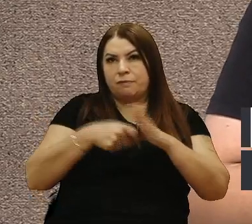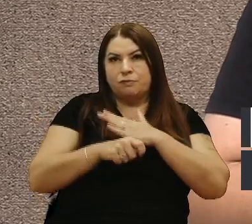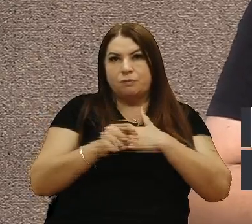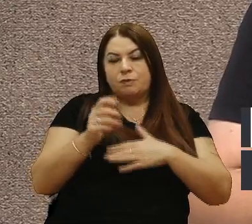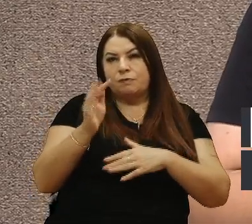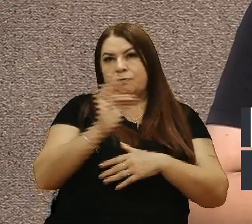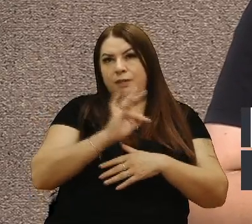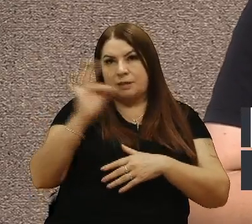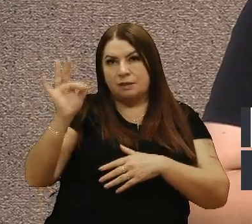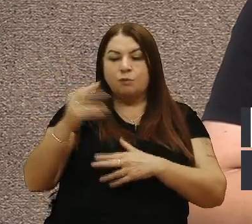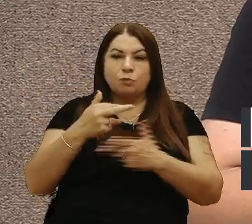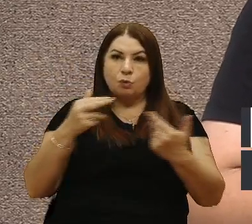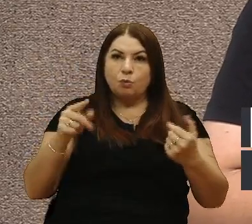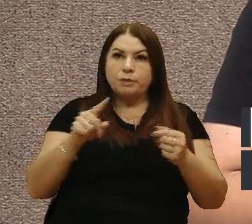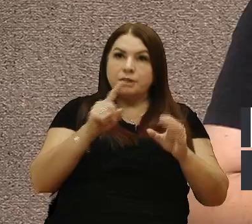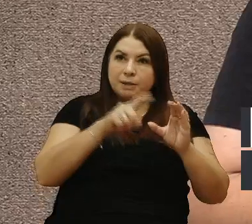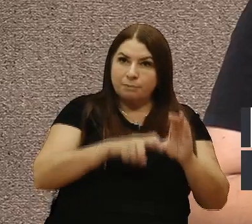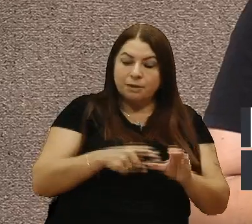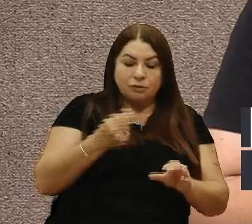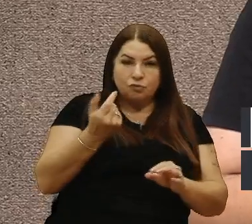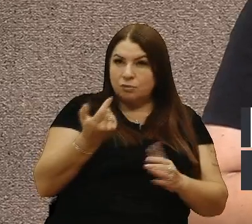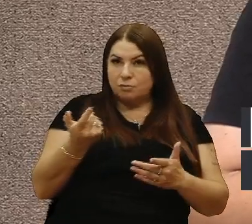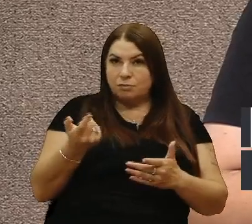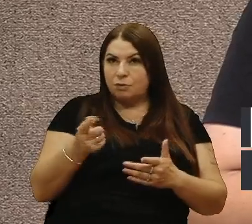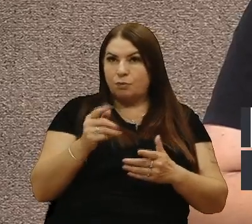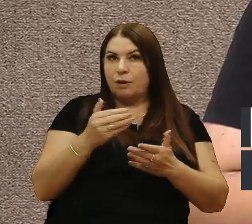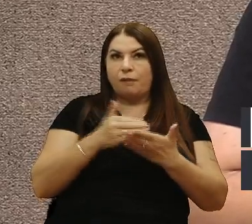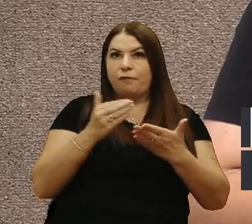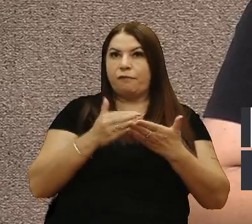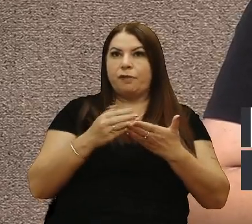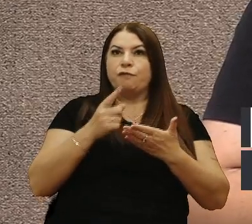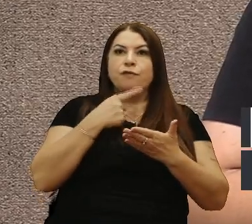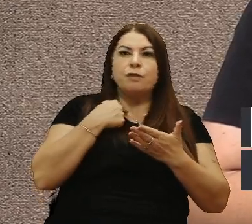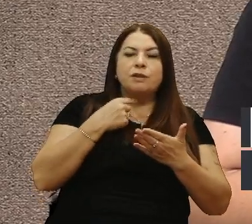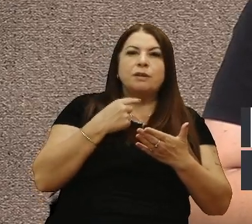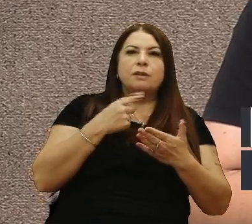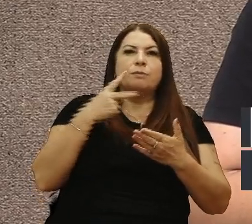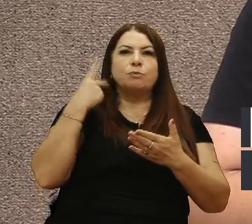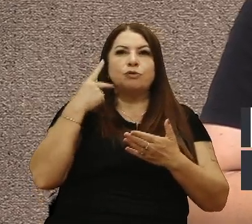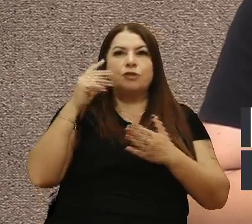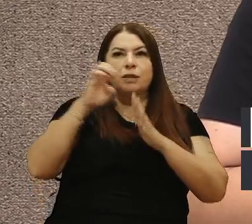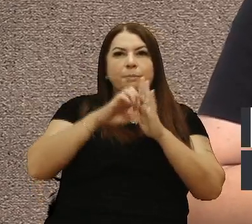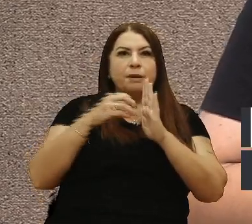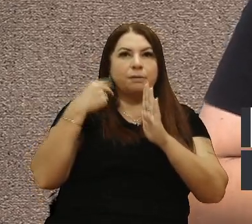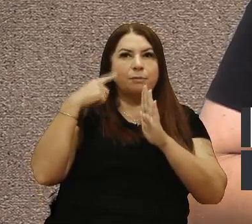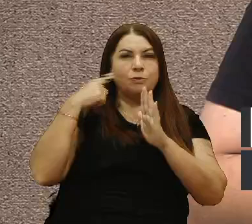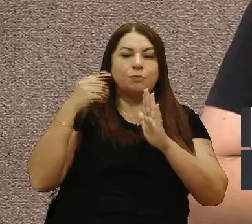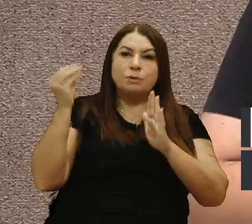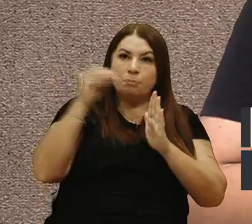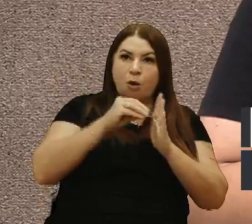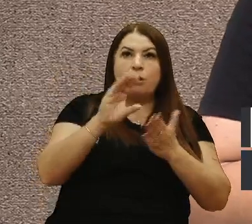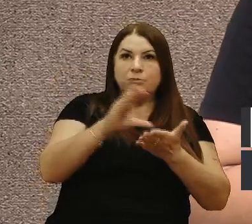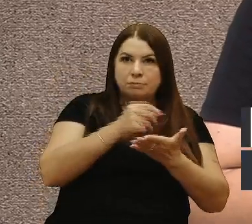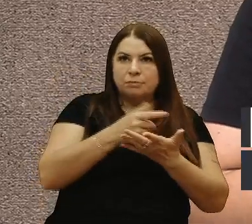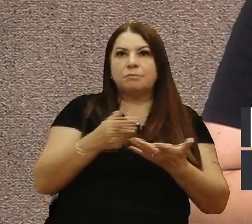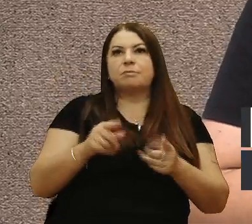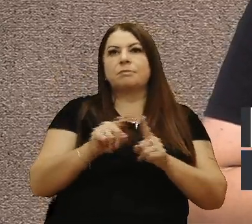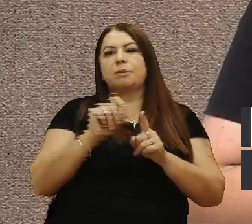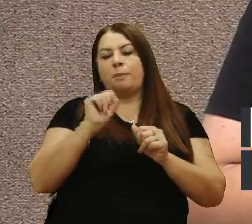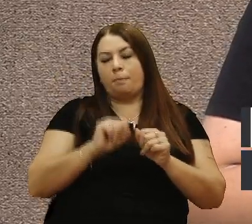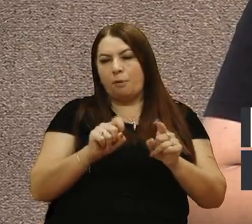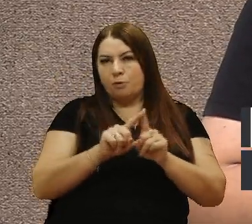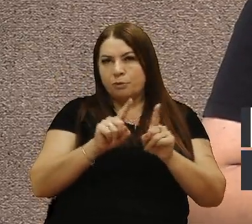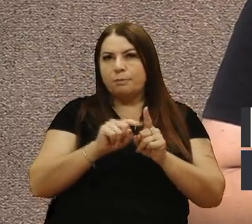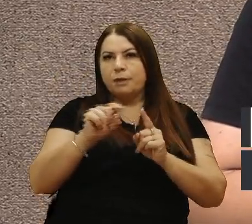federal. Tem coisas que dependem de dinheiro, gente. Tem coisas que não tem a ver com vontade política e emenda parlamentar. Tem coisas que a gente pode trazer emenda para cá, pode